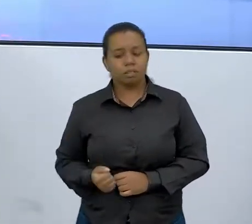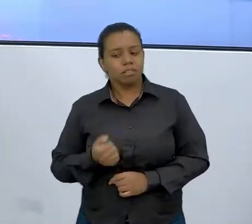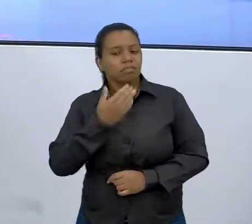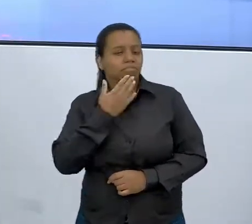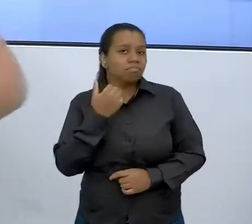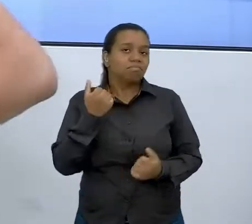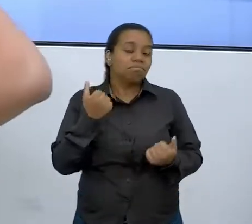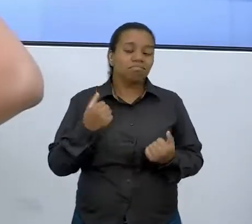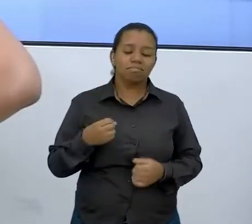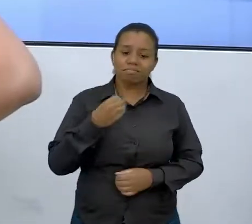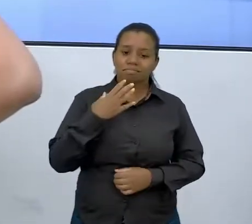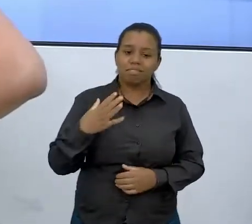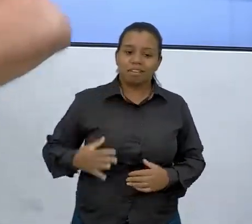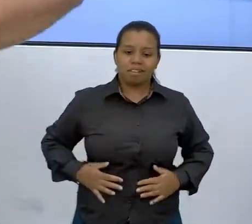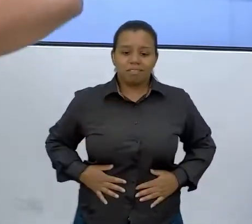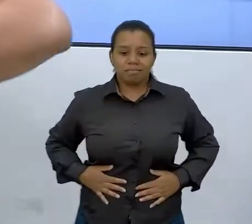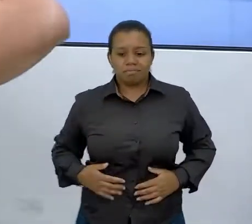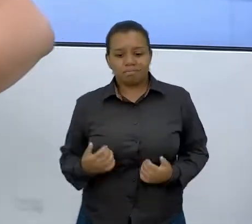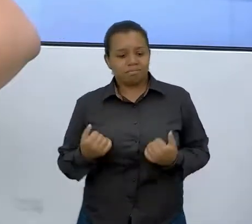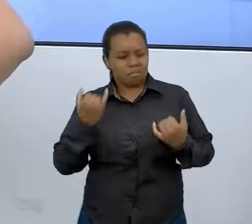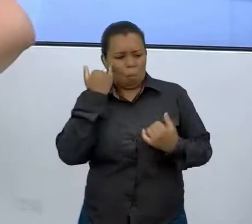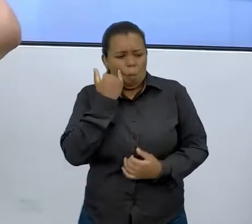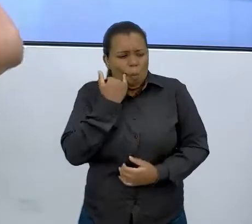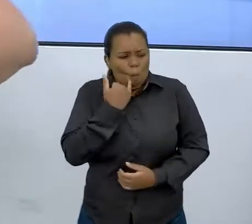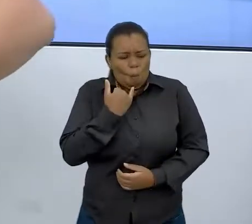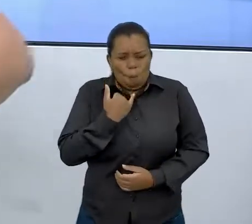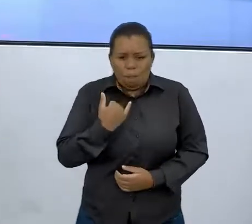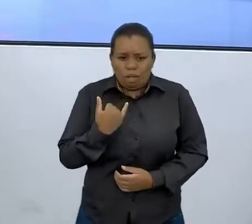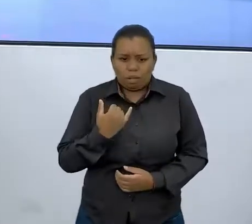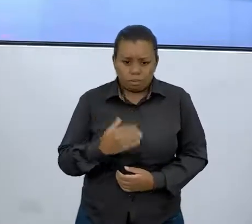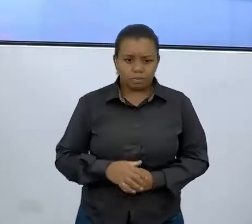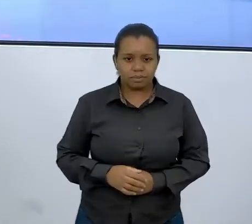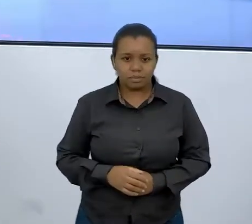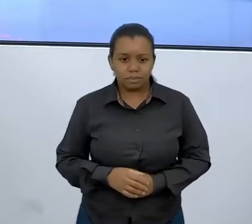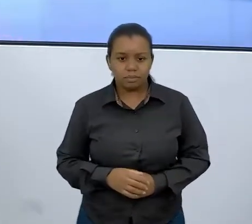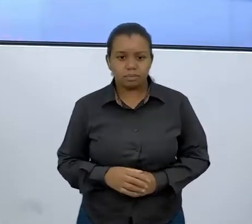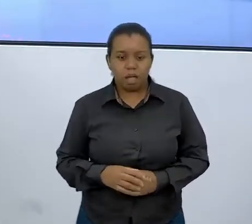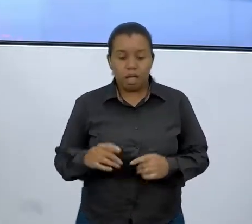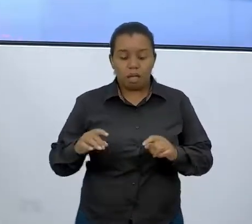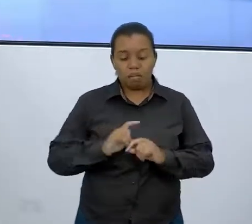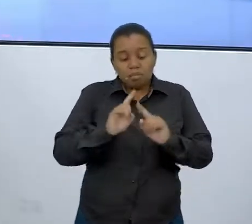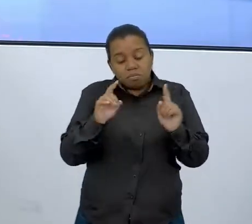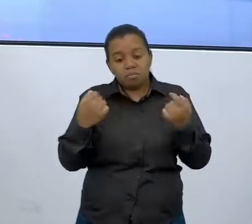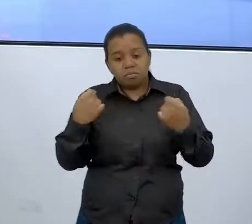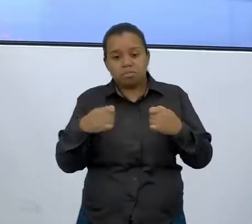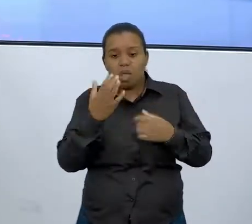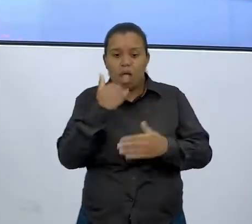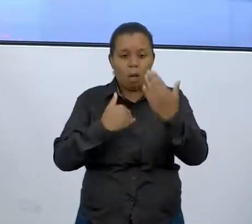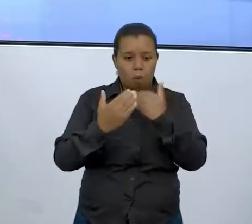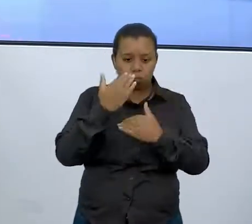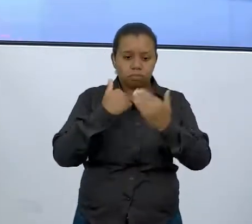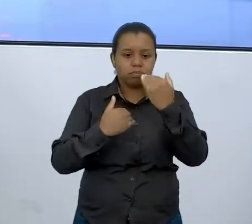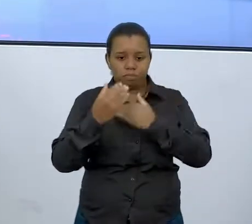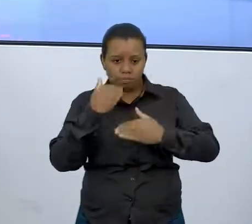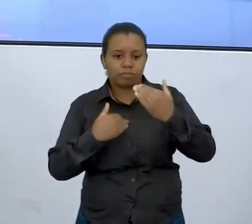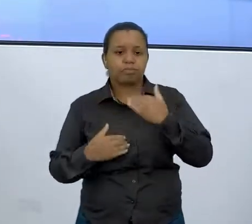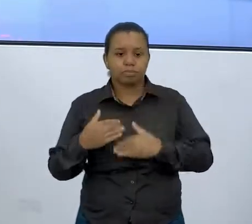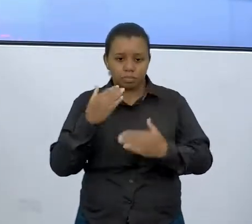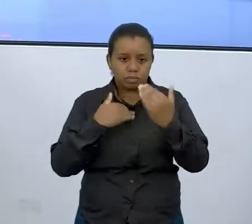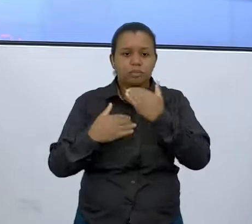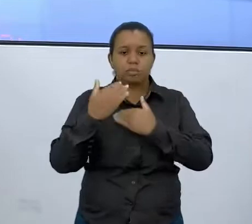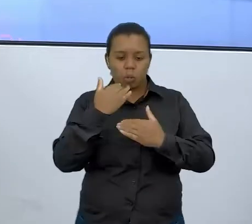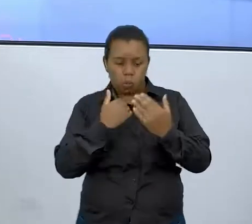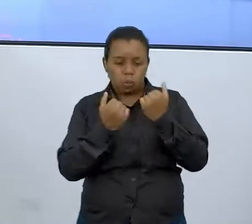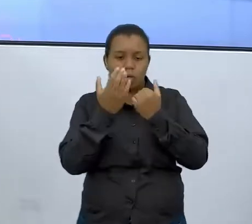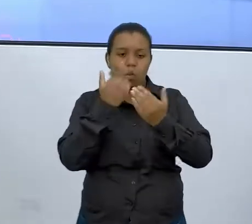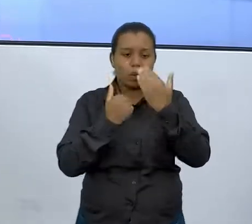fala, acho que eu tô muito magra, sei lá, não é isso que eu queria. E aí a pessoa começa a entrar numa questão de eu preciso